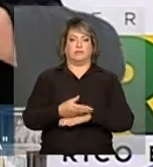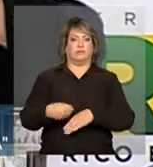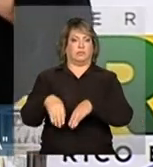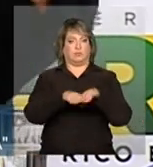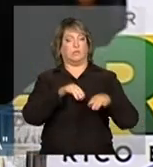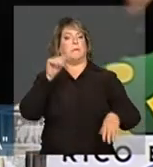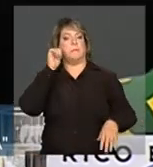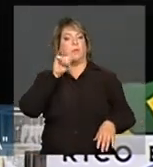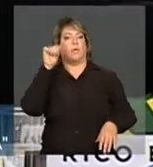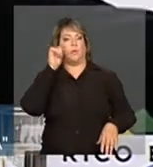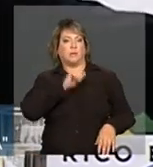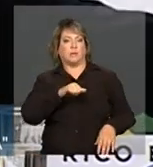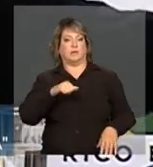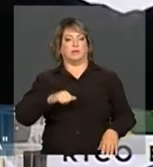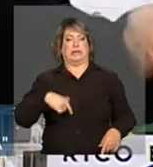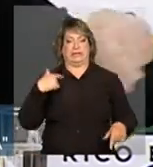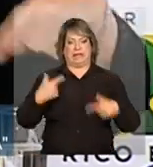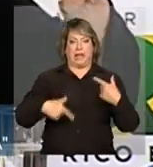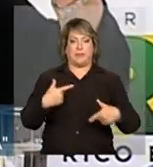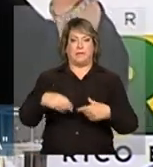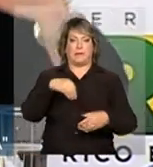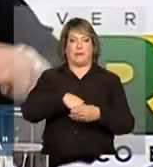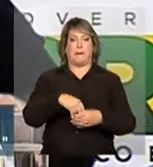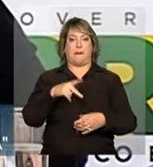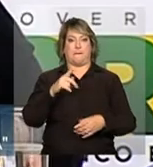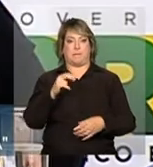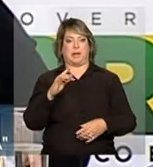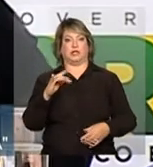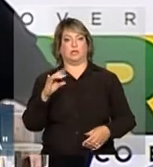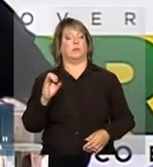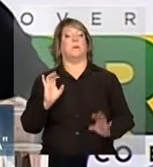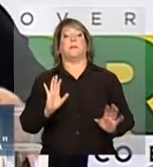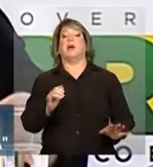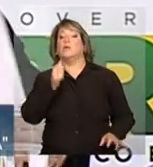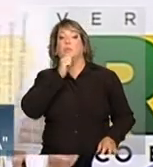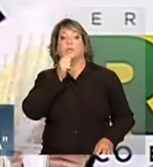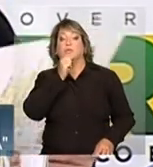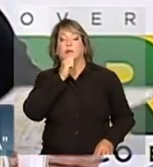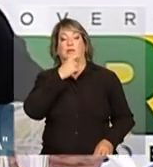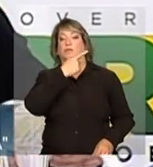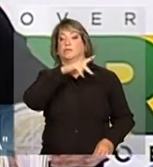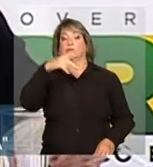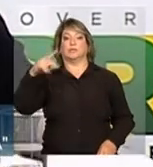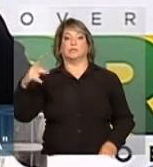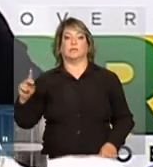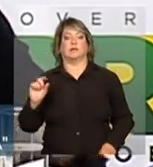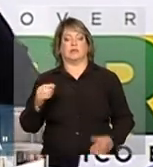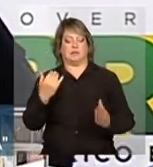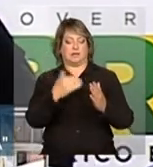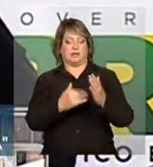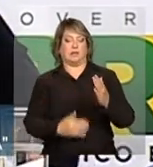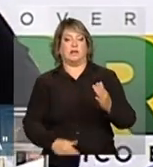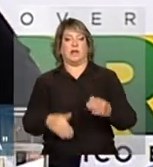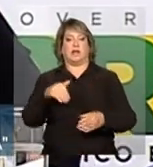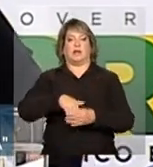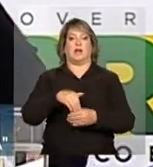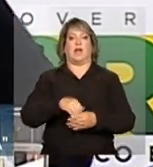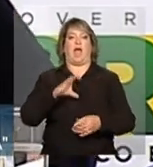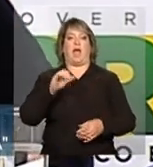de mulheres da sua militância, mas não o têm nas suas executivas e nas suas listas de